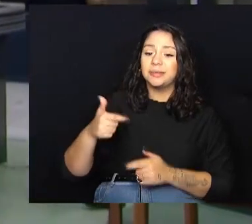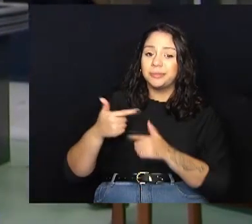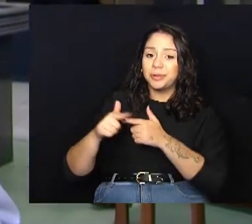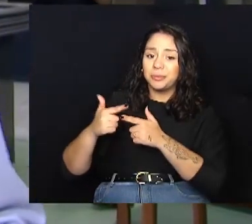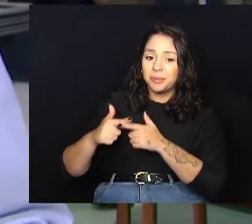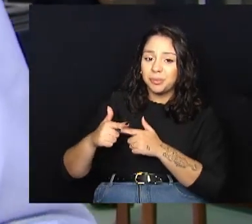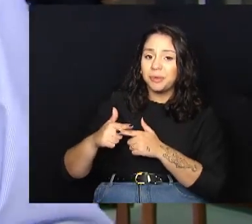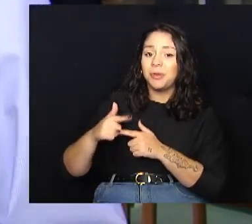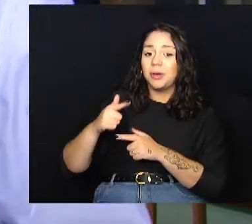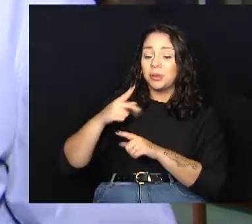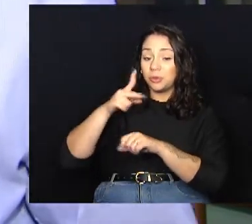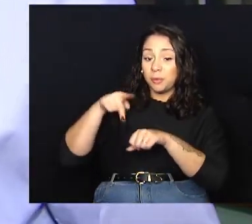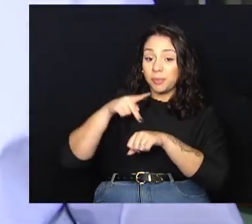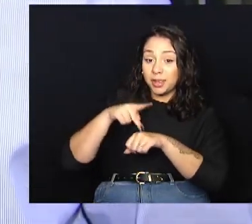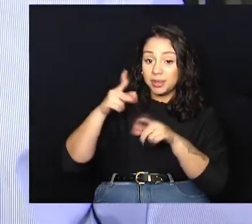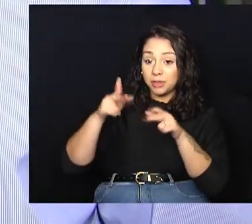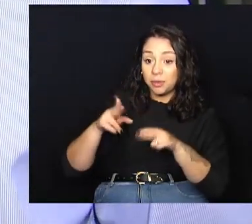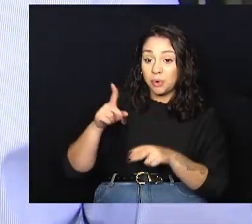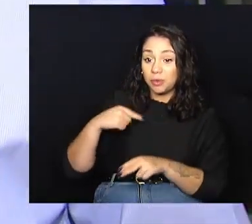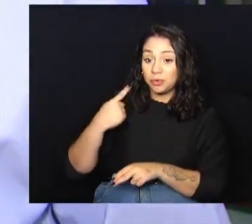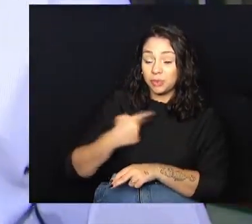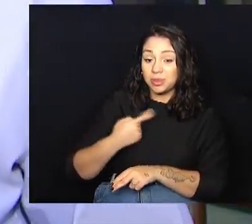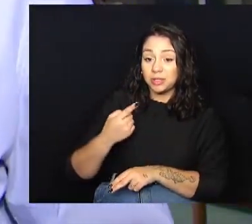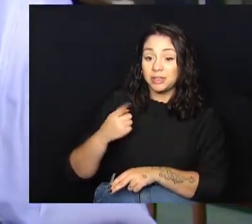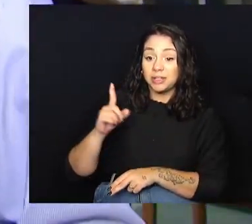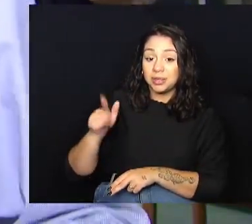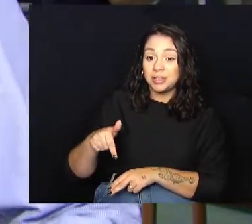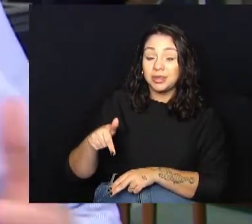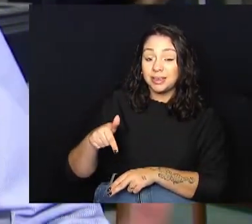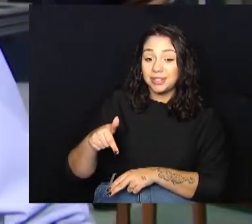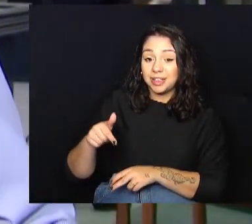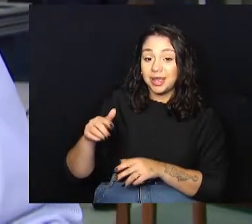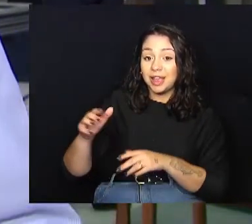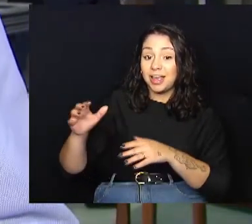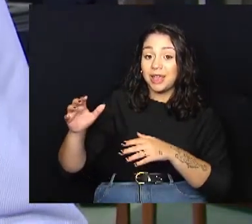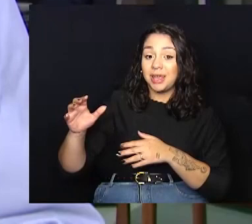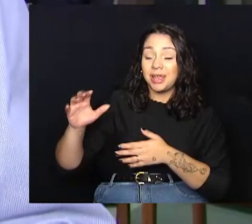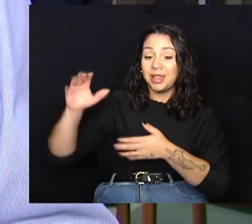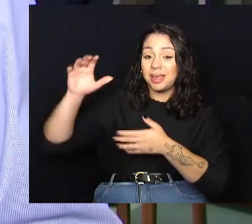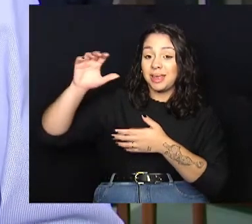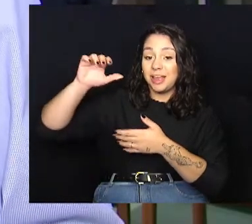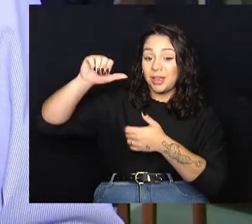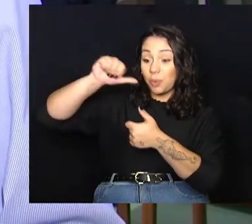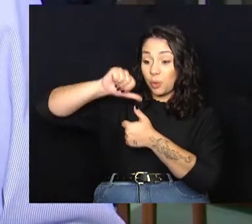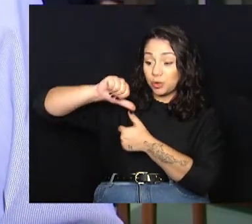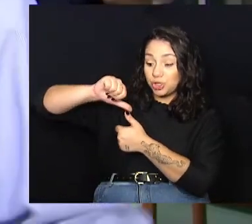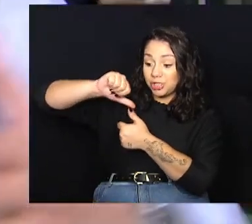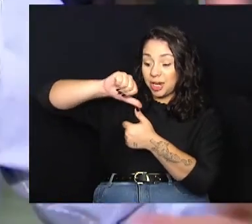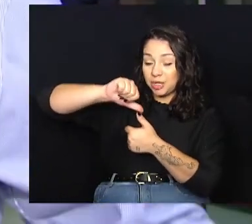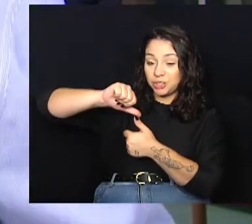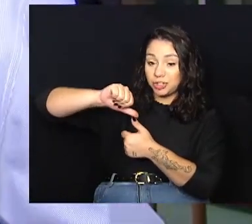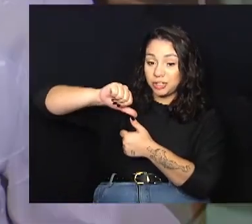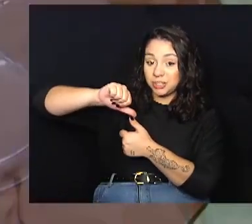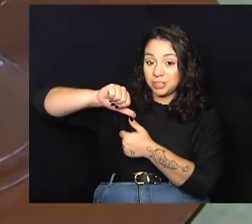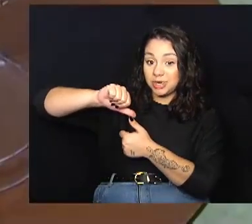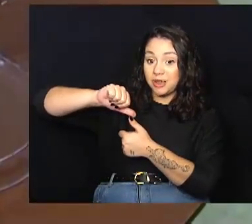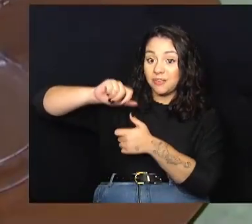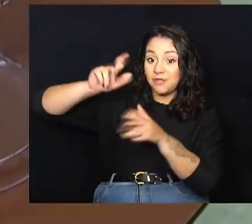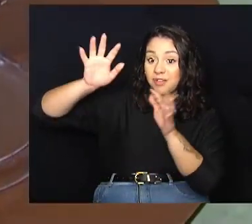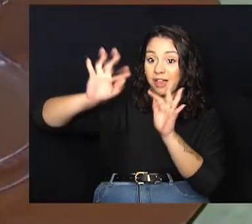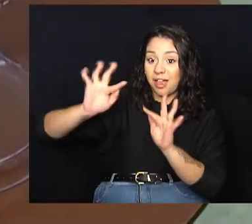um país como nosso é um continente é totalmente assim feliz